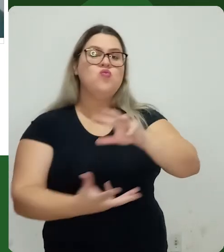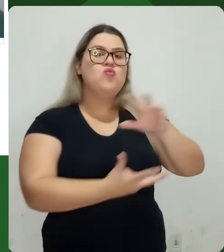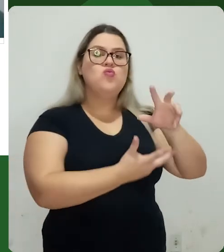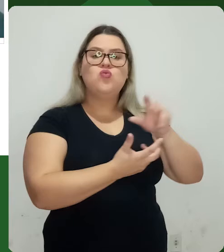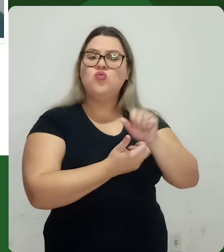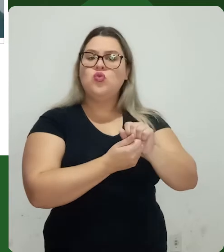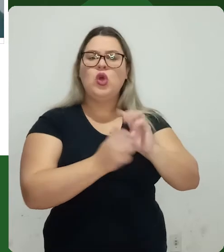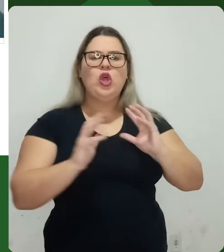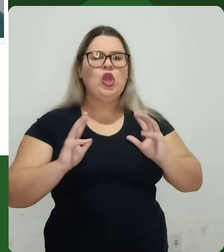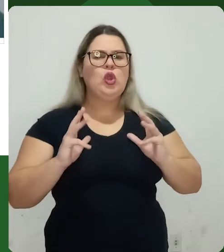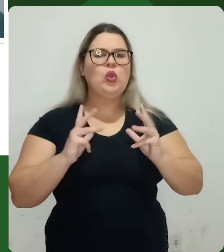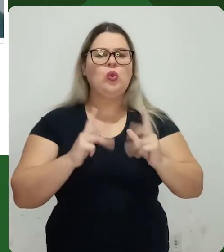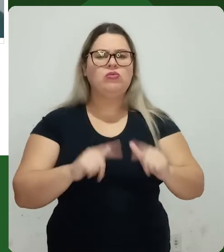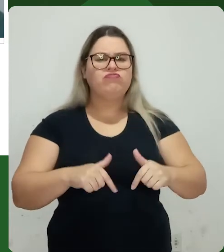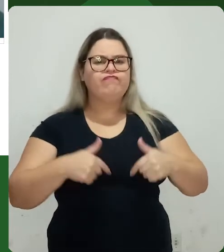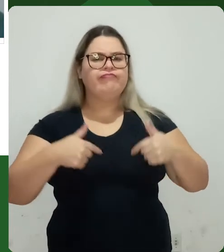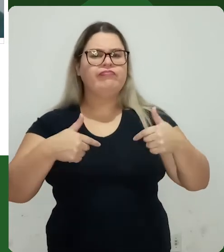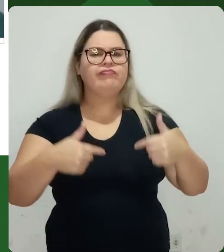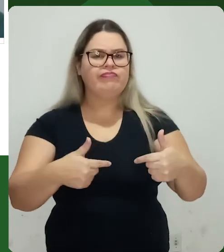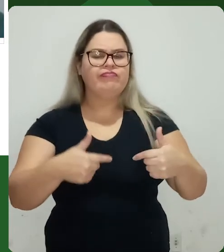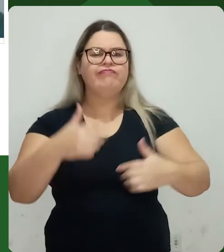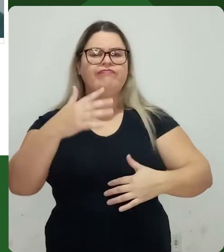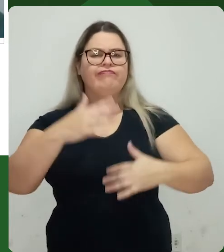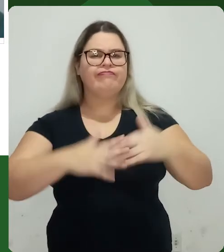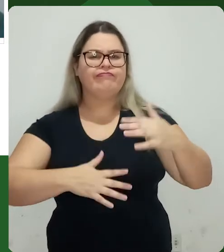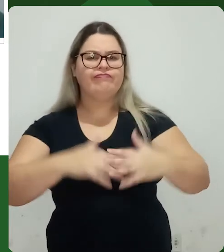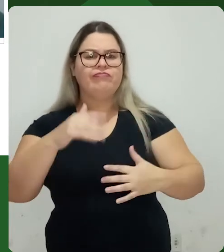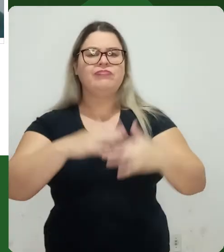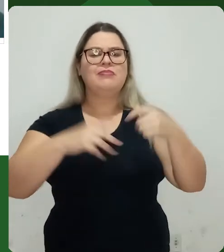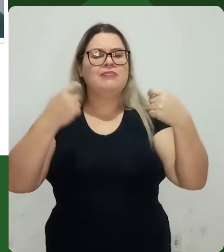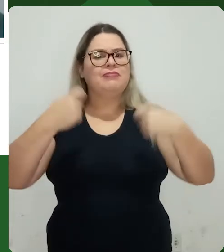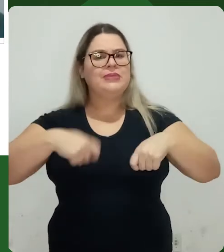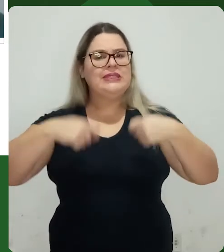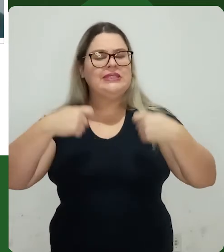no mundo todas as nossas ações deveriam ser